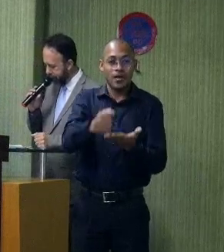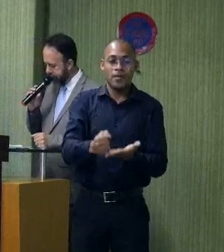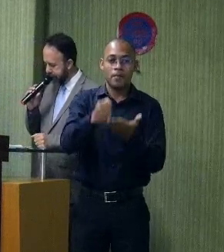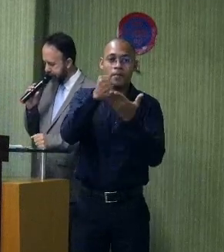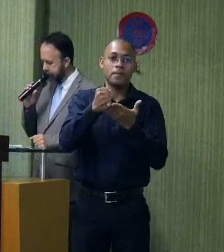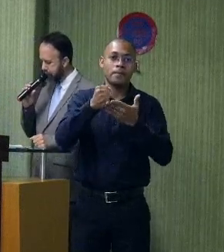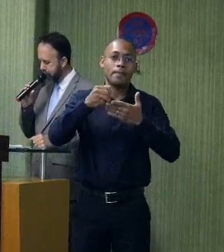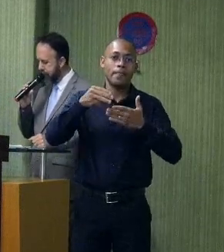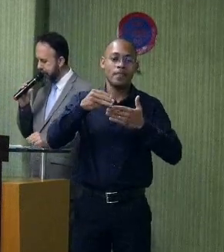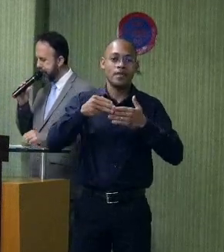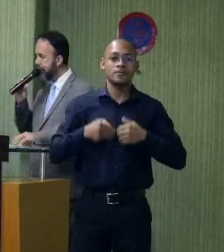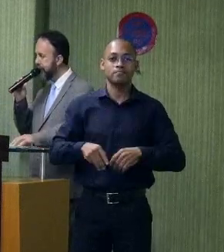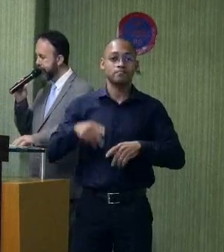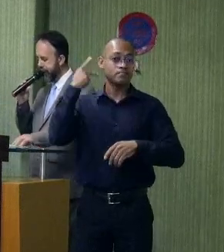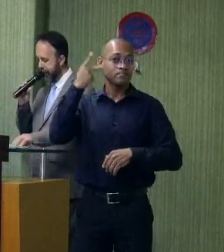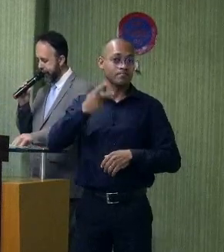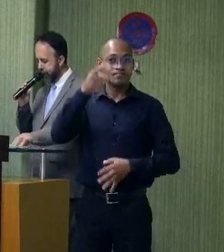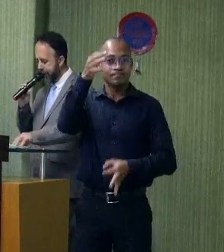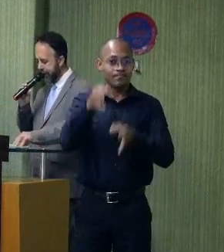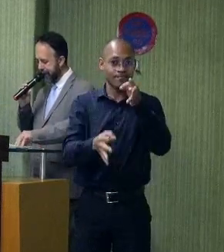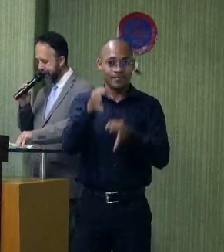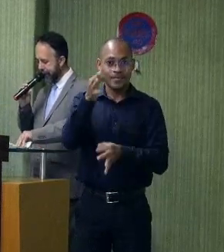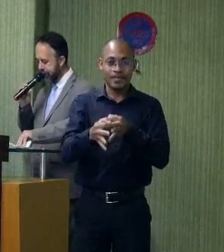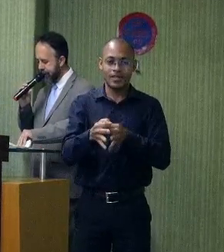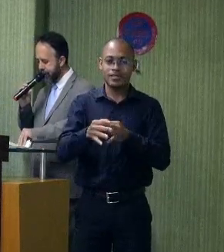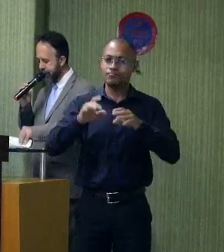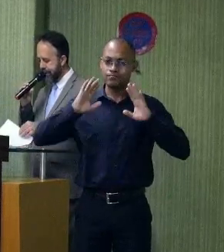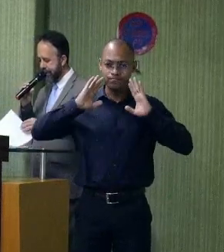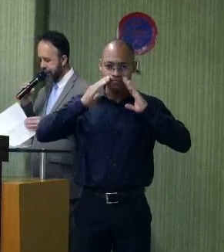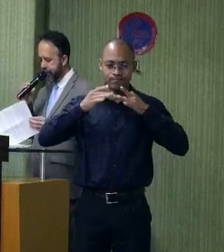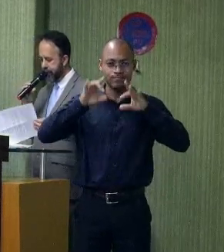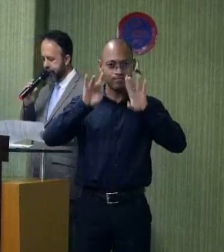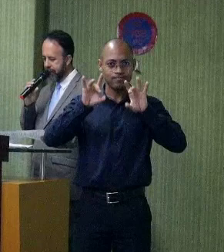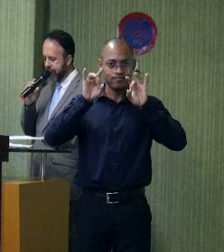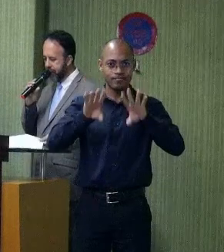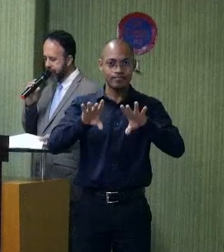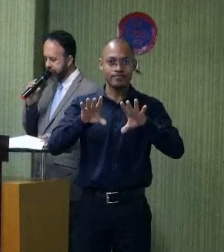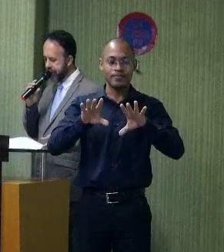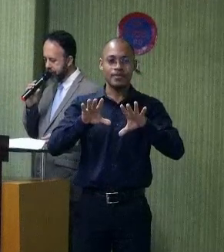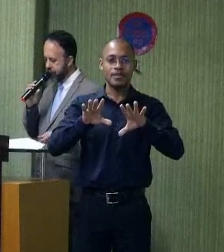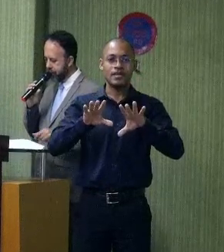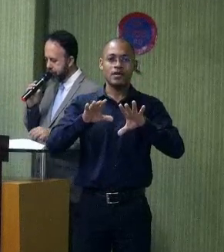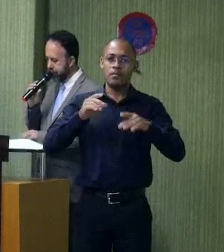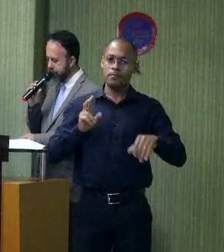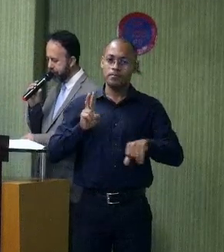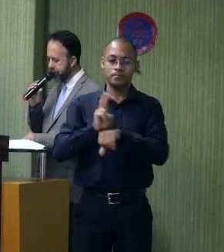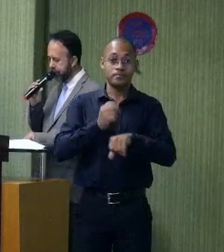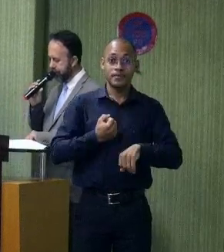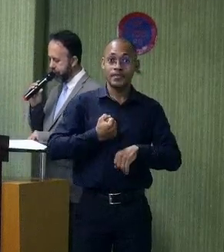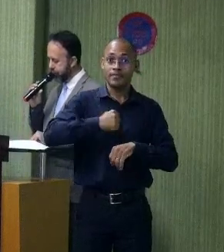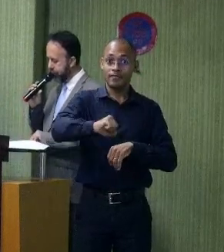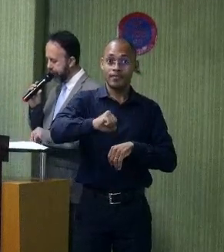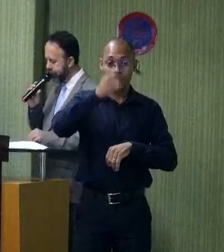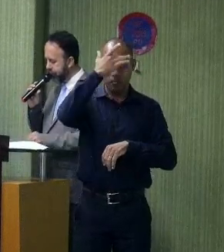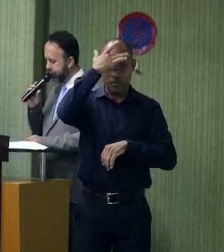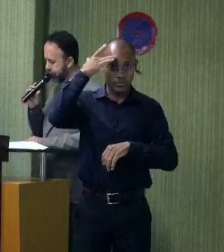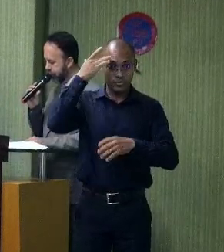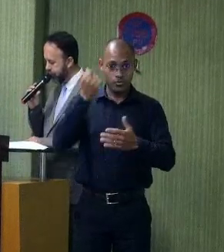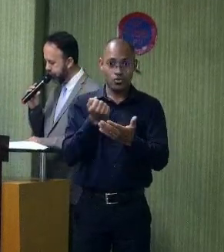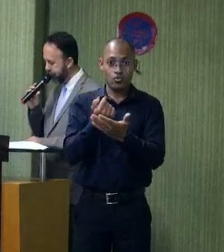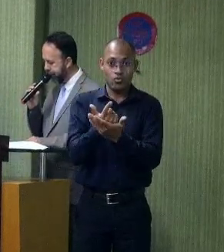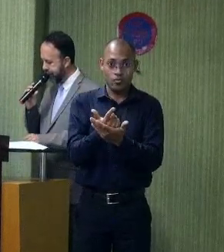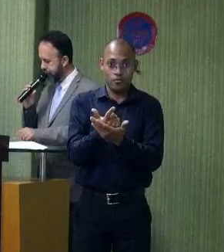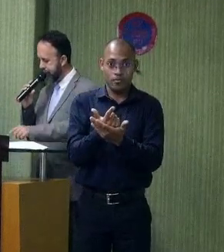promotorias de Justiça especializadas na proteção e defesa do consumidor dos direitos